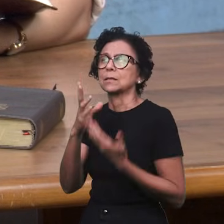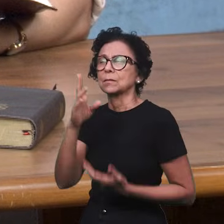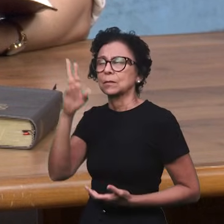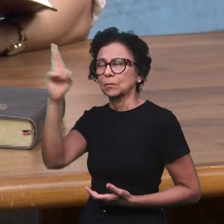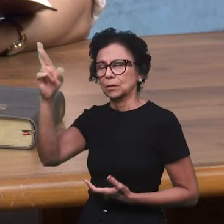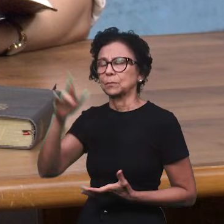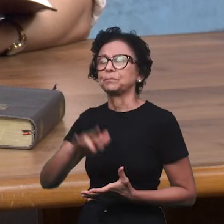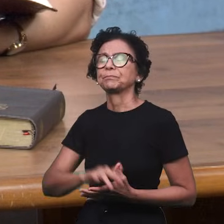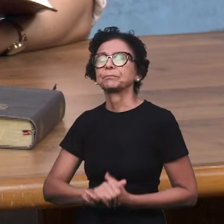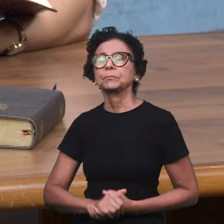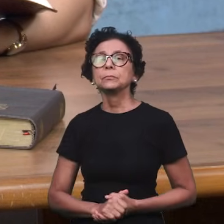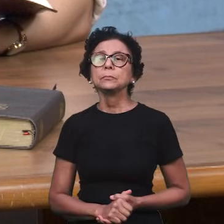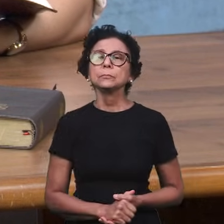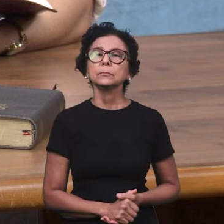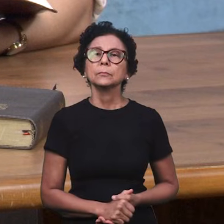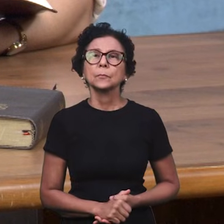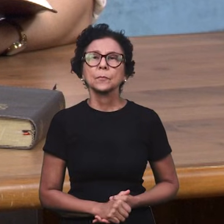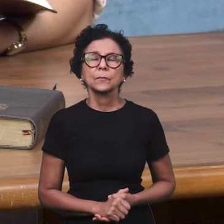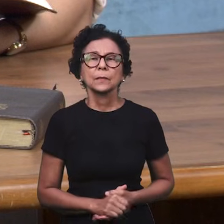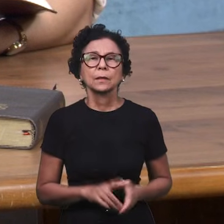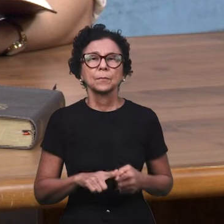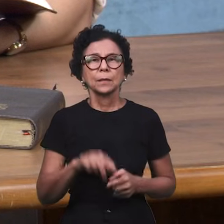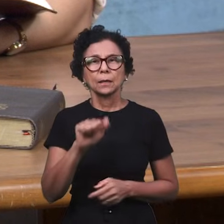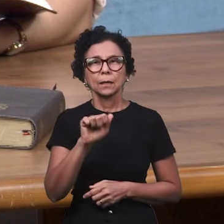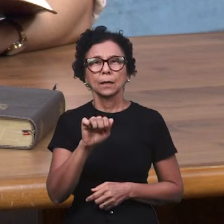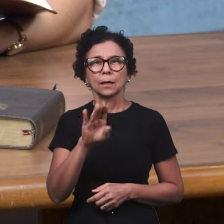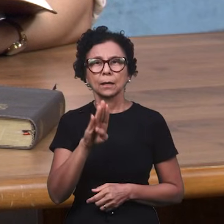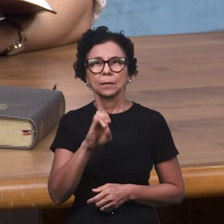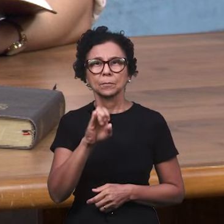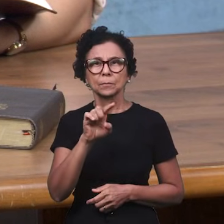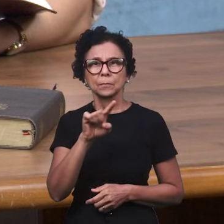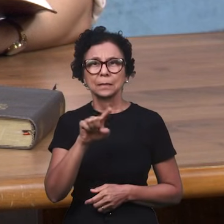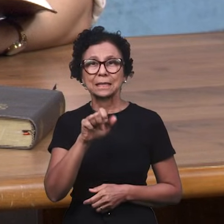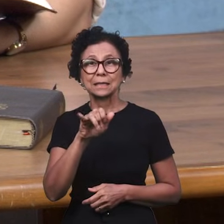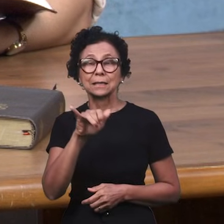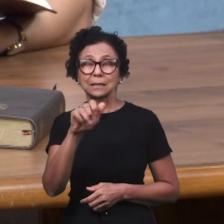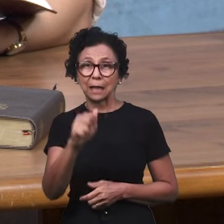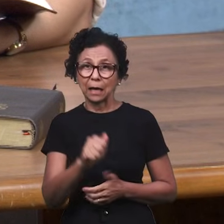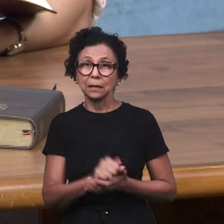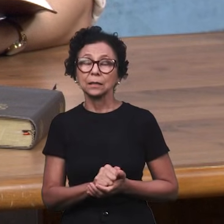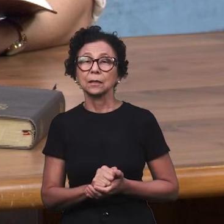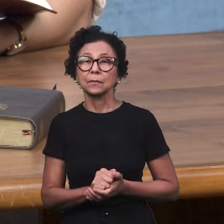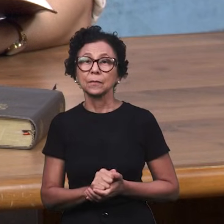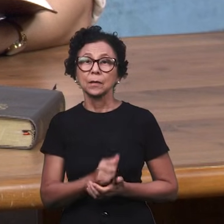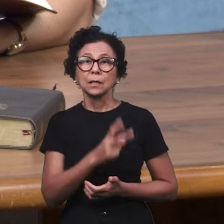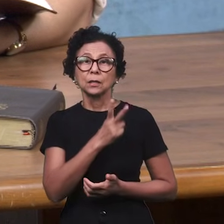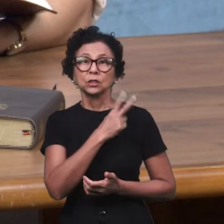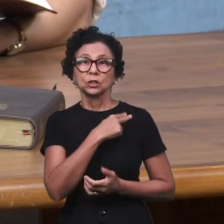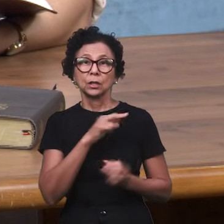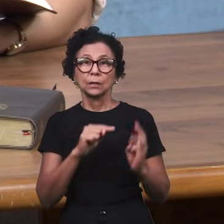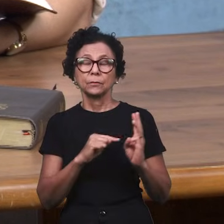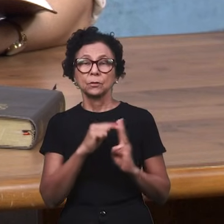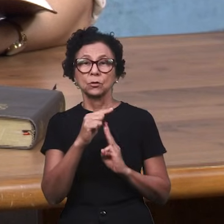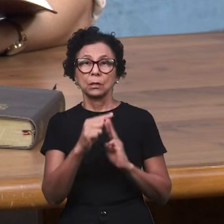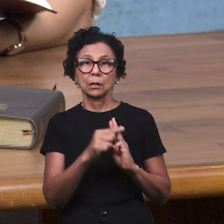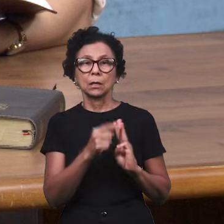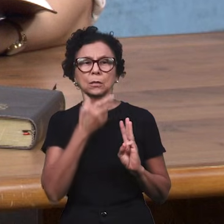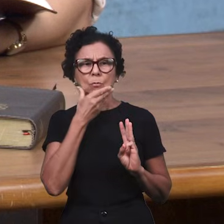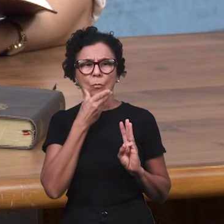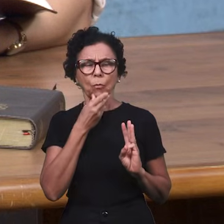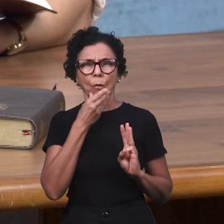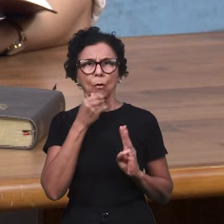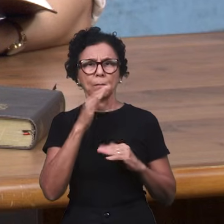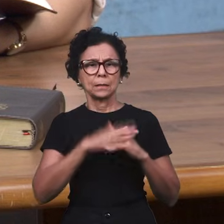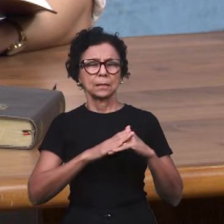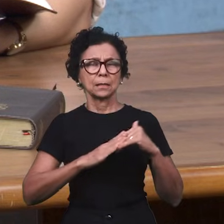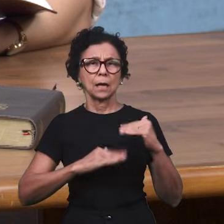valentes. E também Abisai, irmão de Joabe, foi chefe de 3, o qual, brandindo a